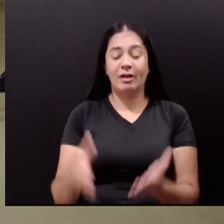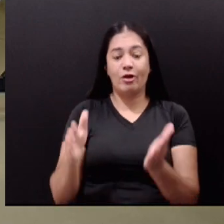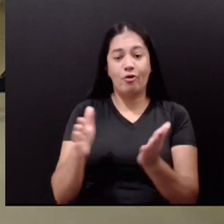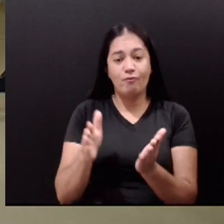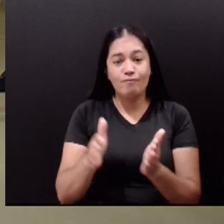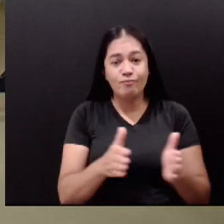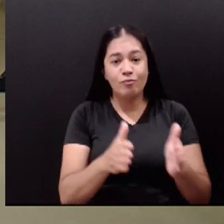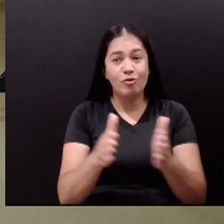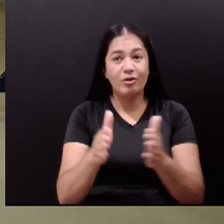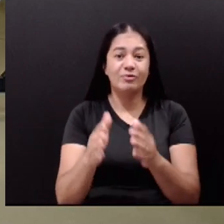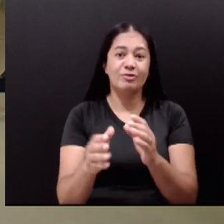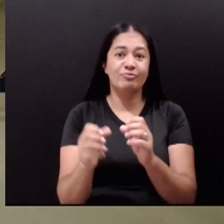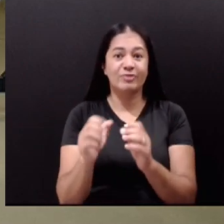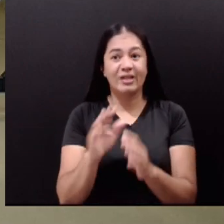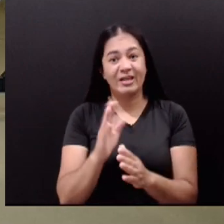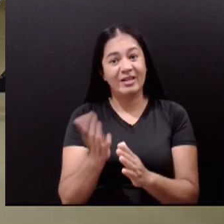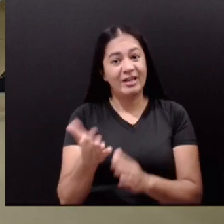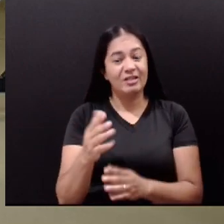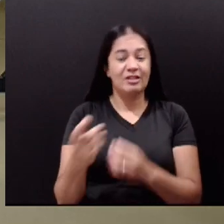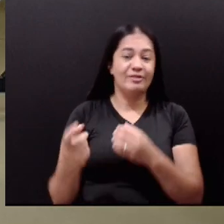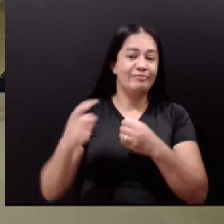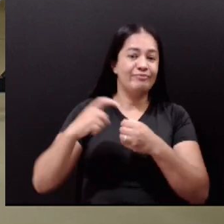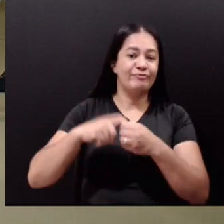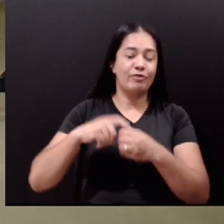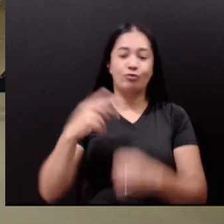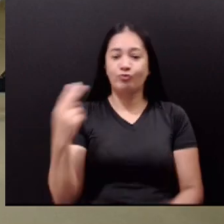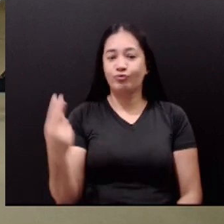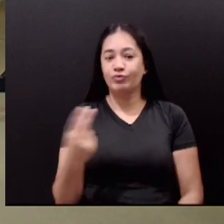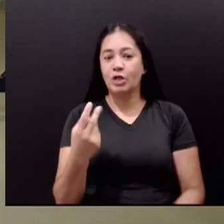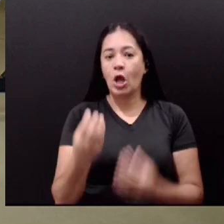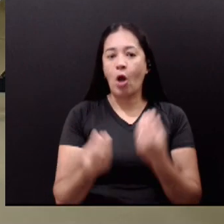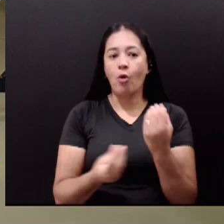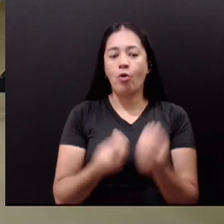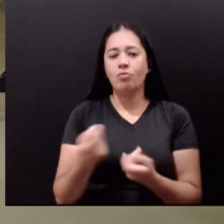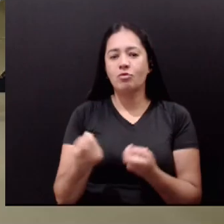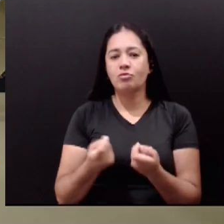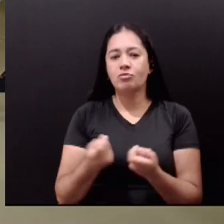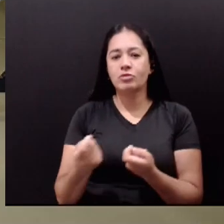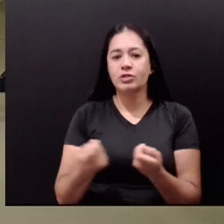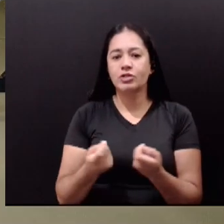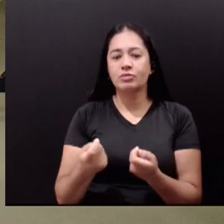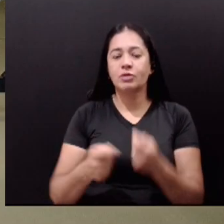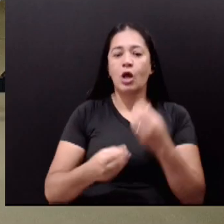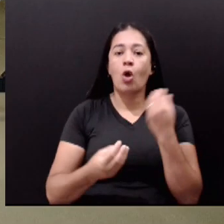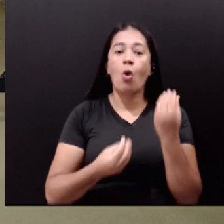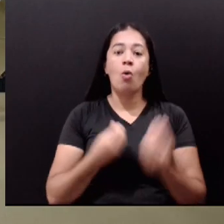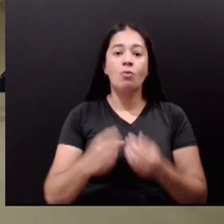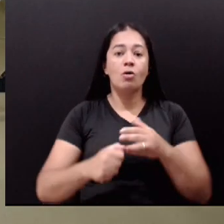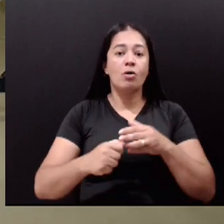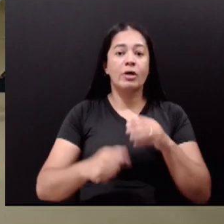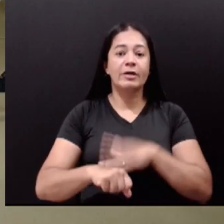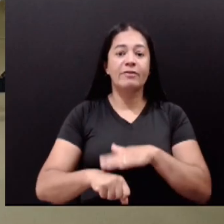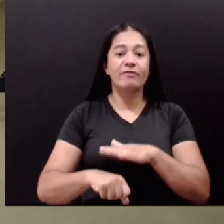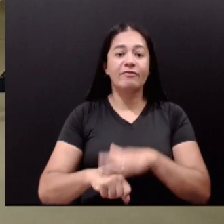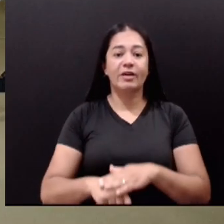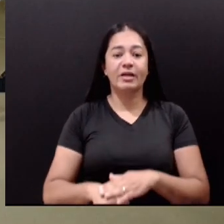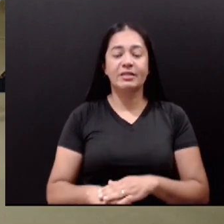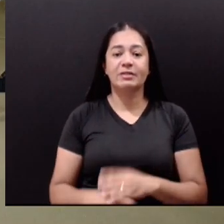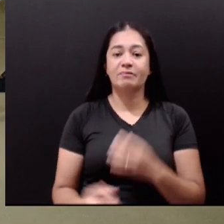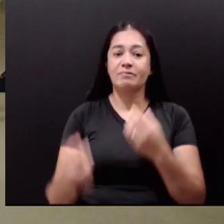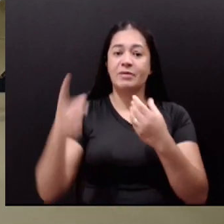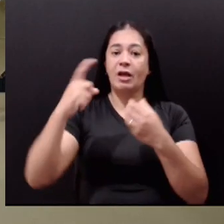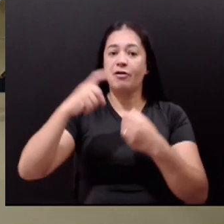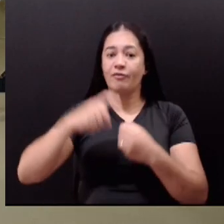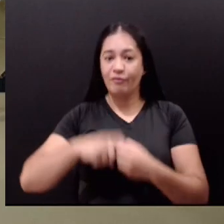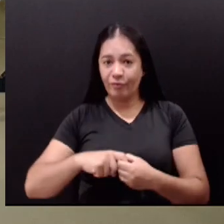ter volta. Como é que a gente administra esse tempo? Como é que a Uhum, gente faz para poder resgatar essa criança,